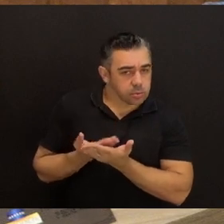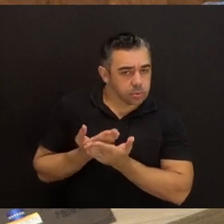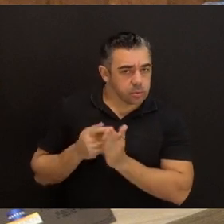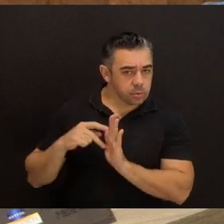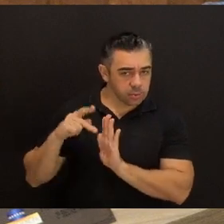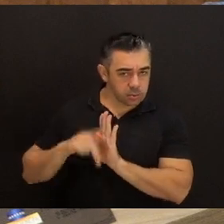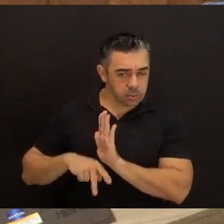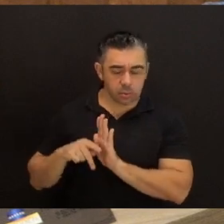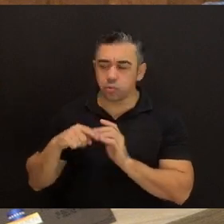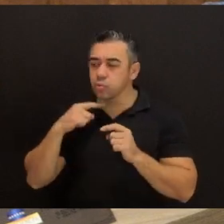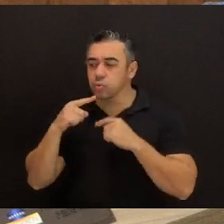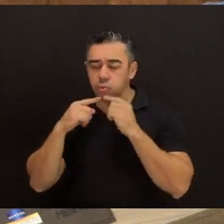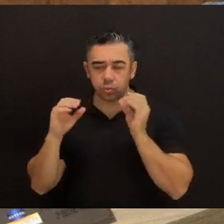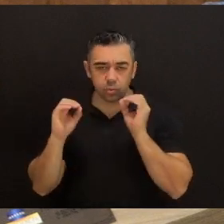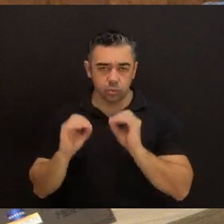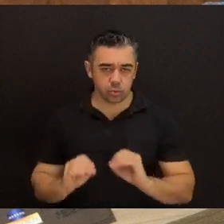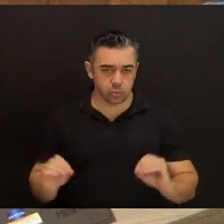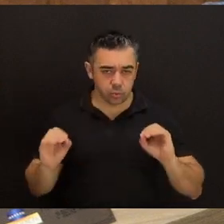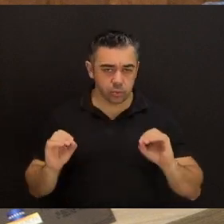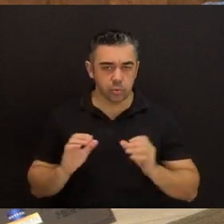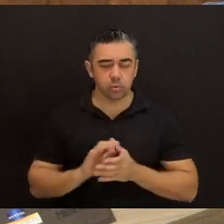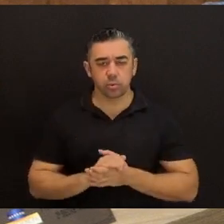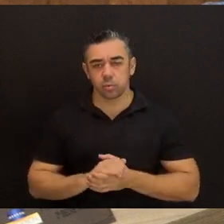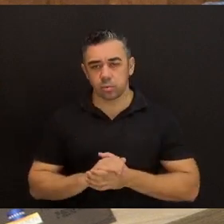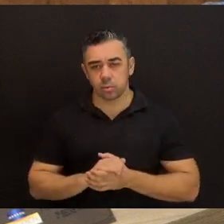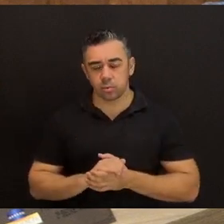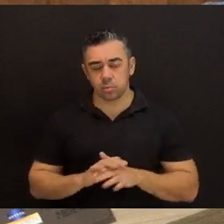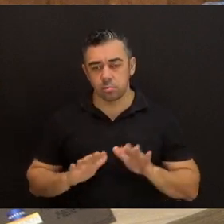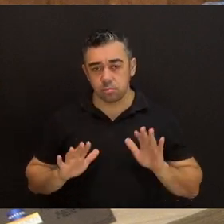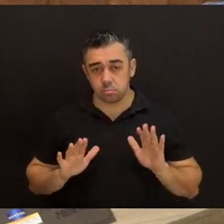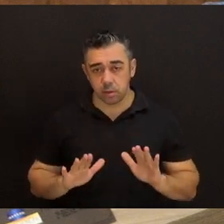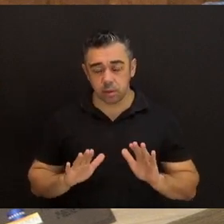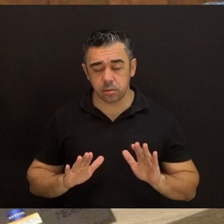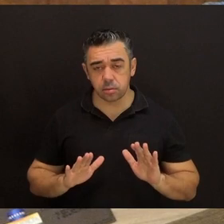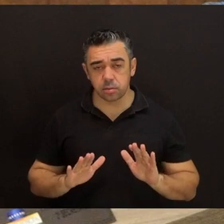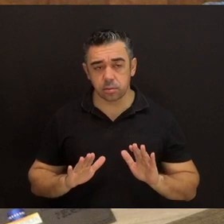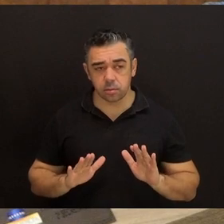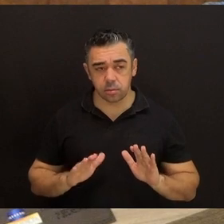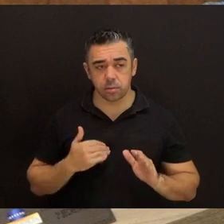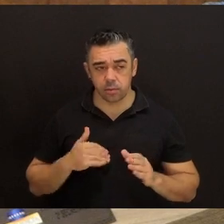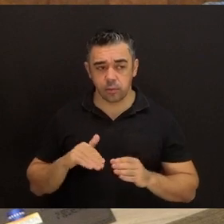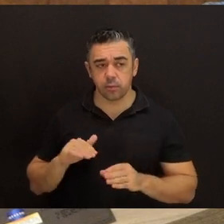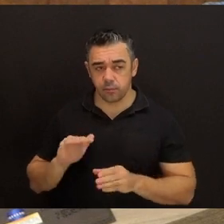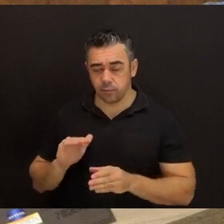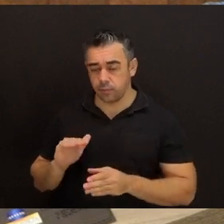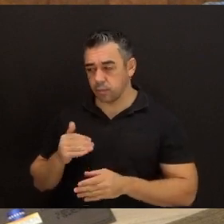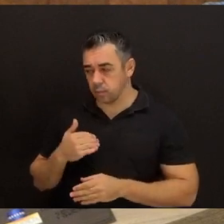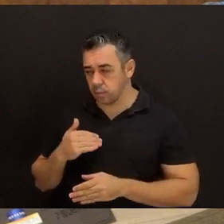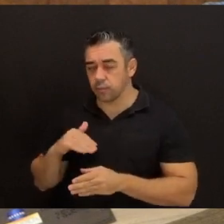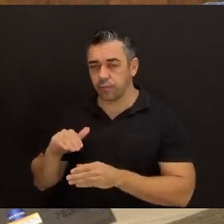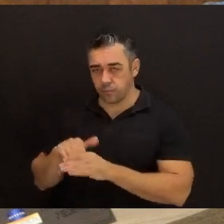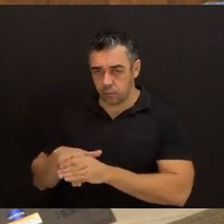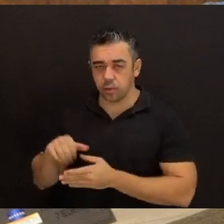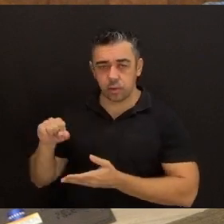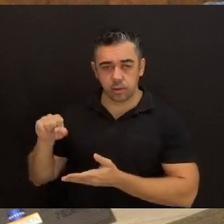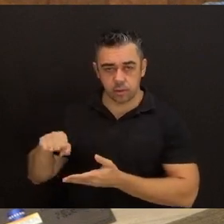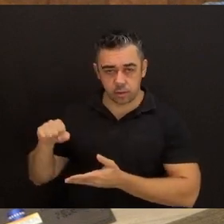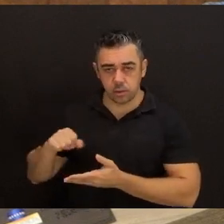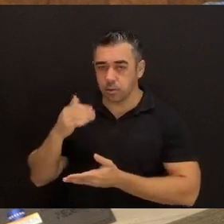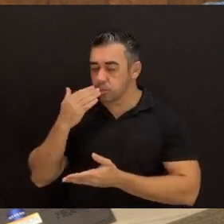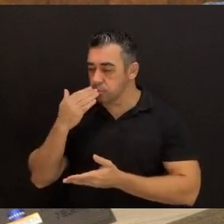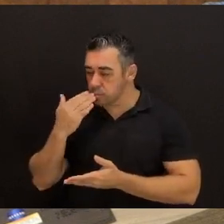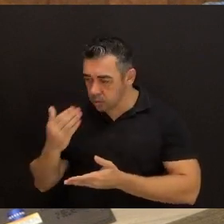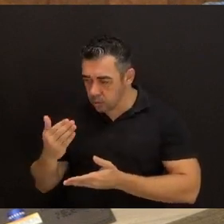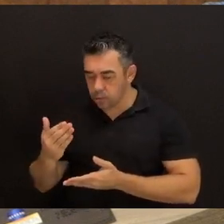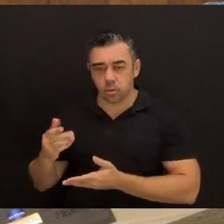esclarecer qualquer dúvida e qualquer maneira voltaria apesar de votar favorável eu vou pedir a